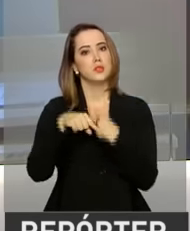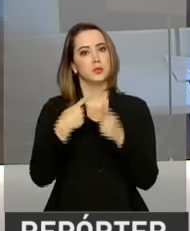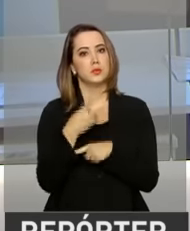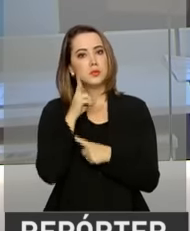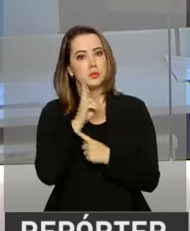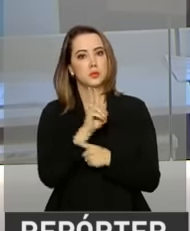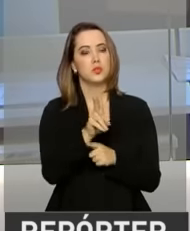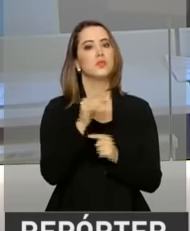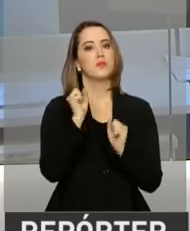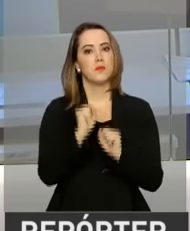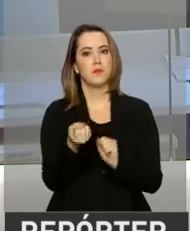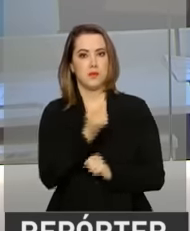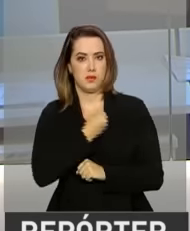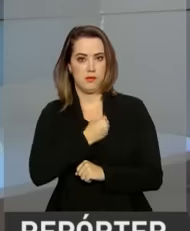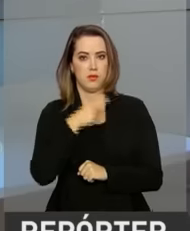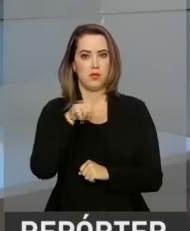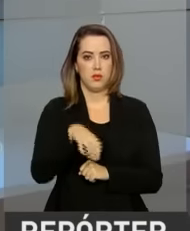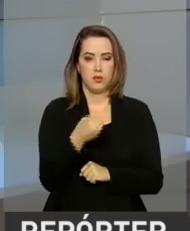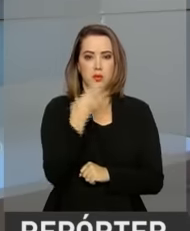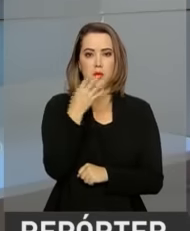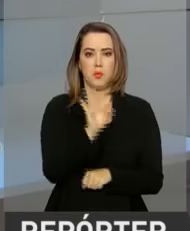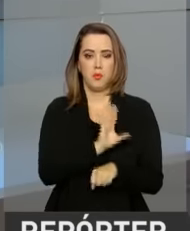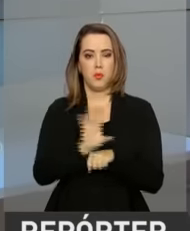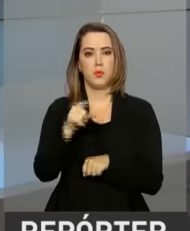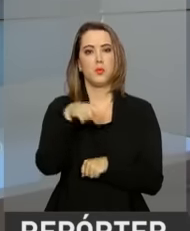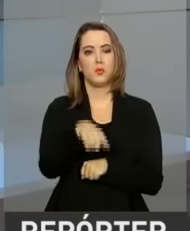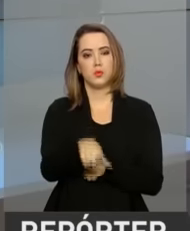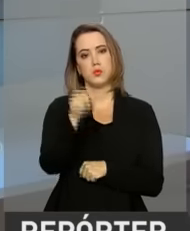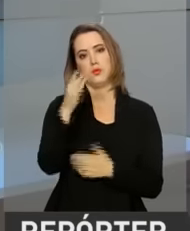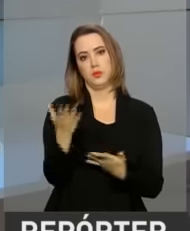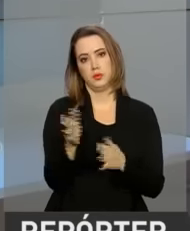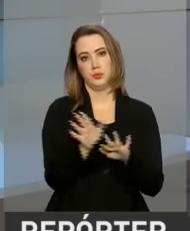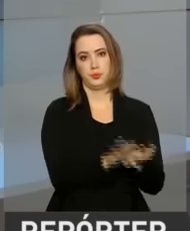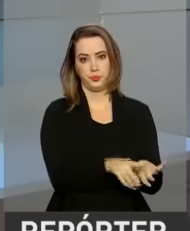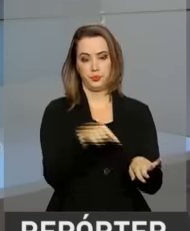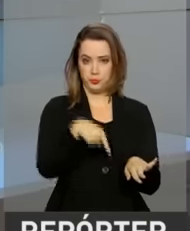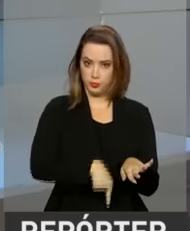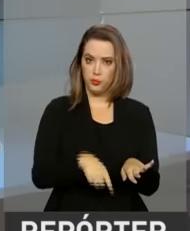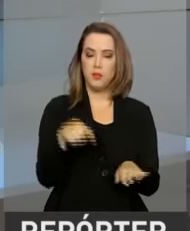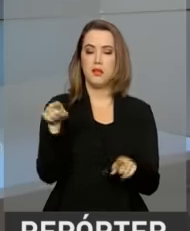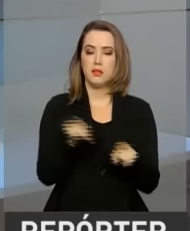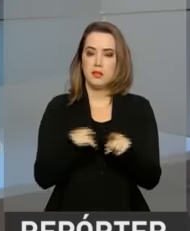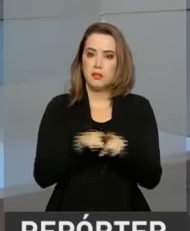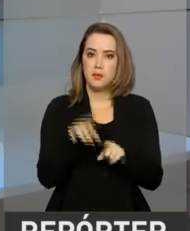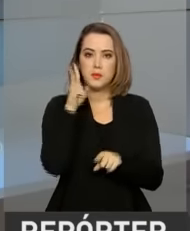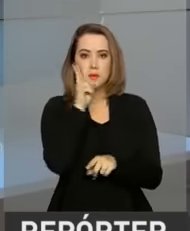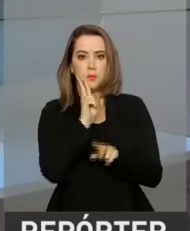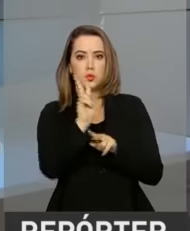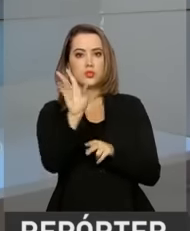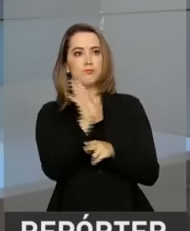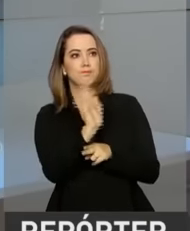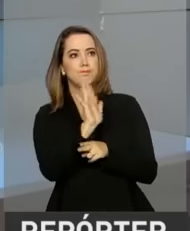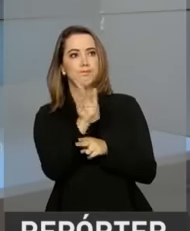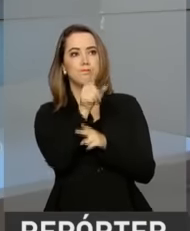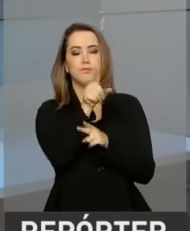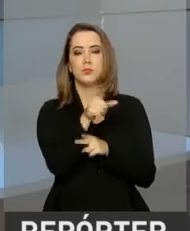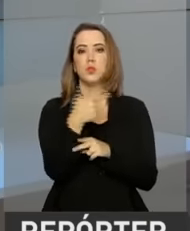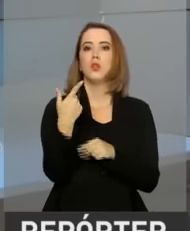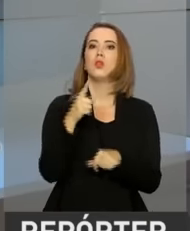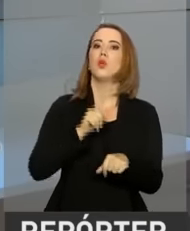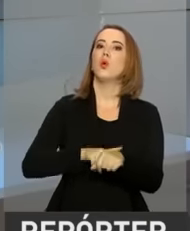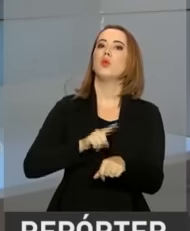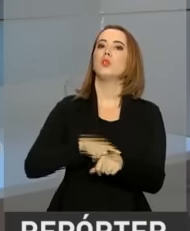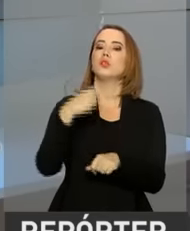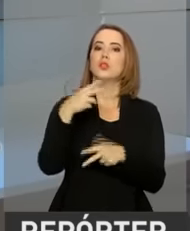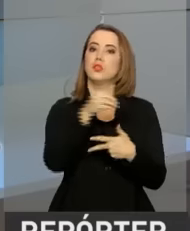suficiente para o curso escolhido E não esqueça de segunda a sexta-feira aqui na NBR você pode acompanhar o programa a Hora do